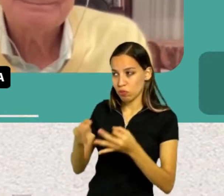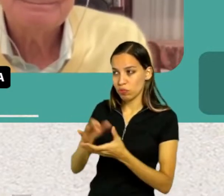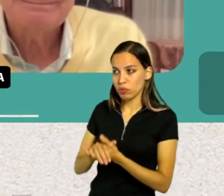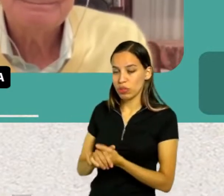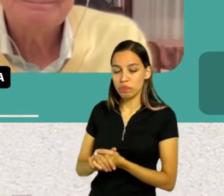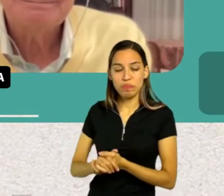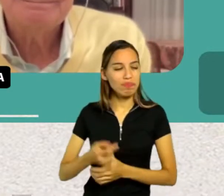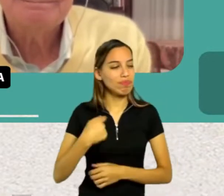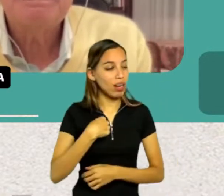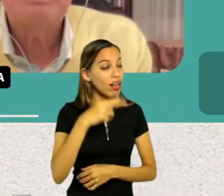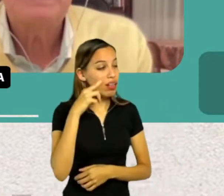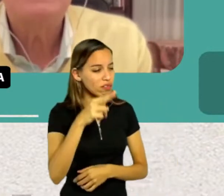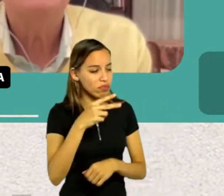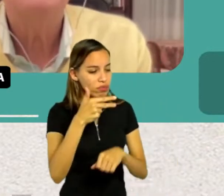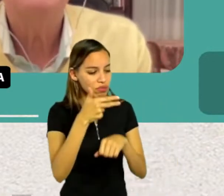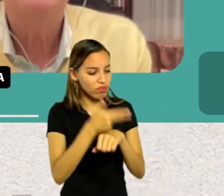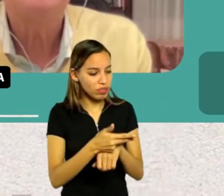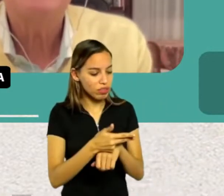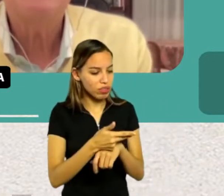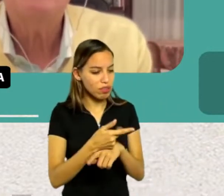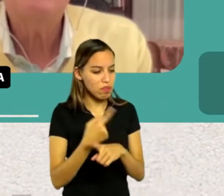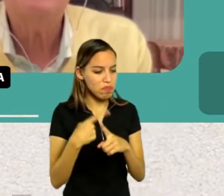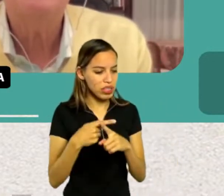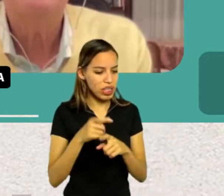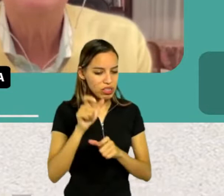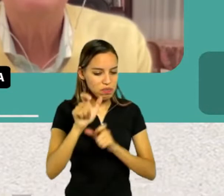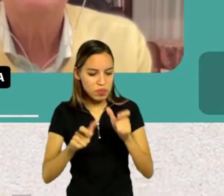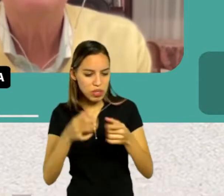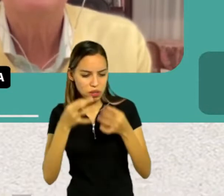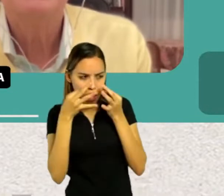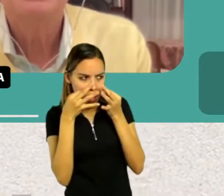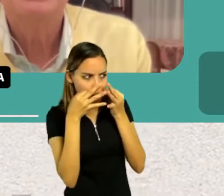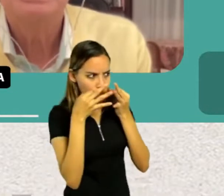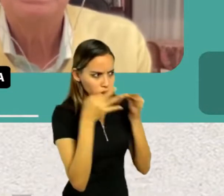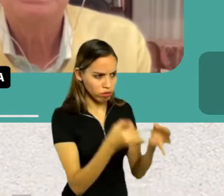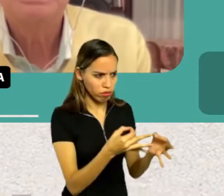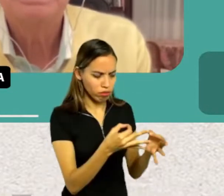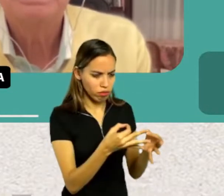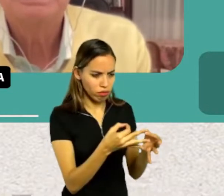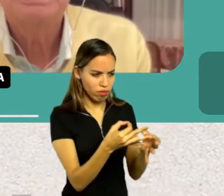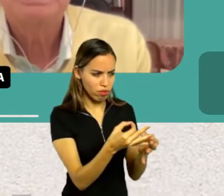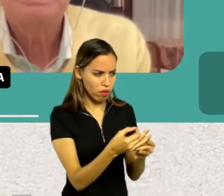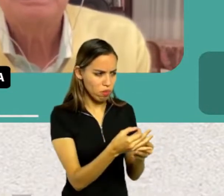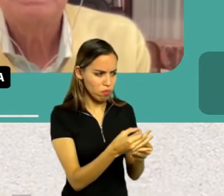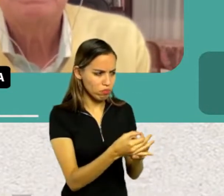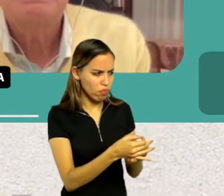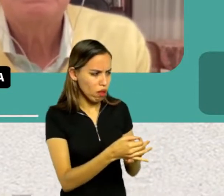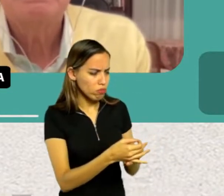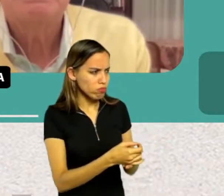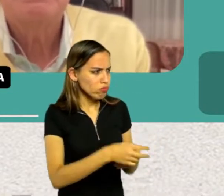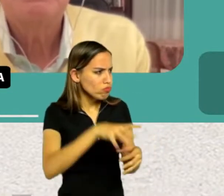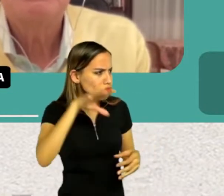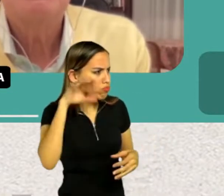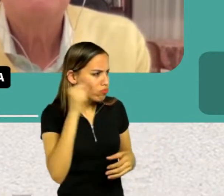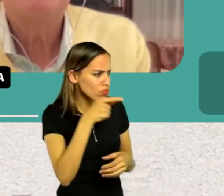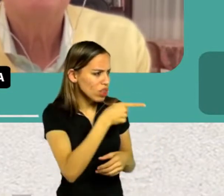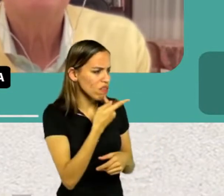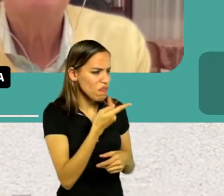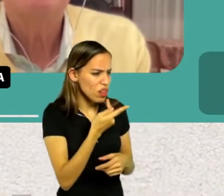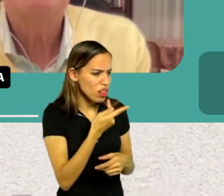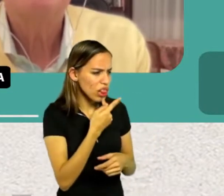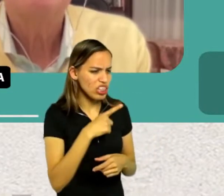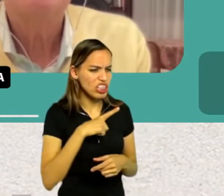dia, é a atenção que as pessoas estavam ao ouvir você falar, assim, 800